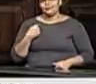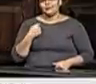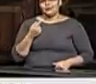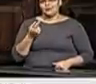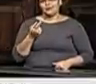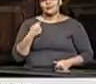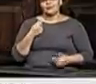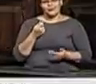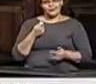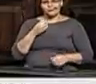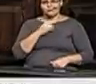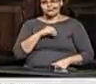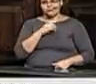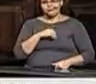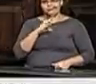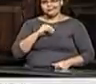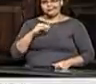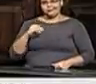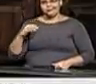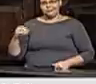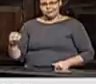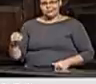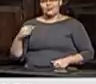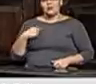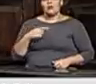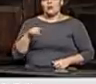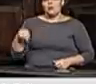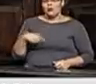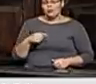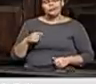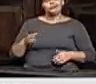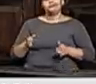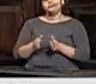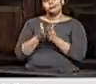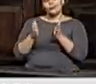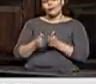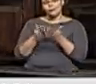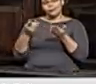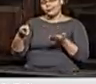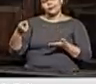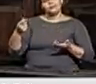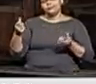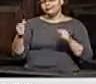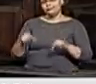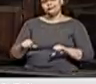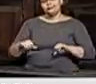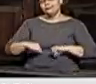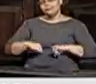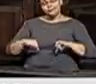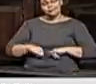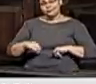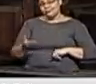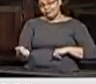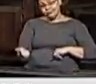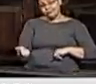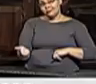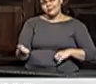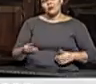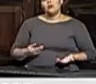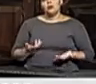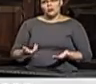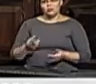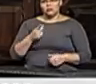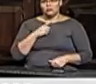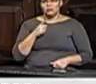de 40 para 15. Ferra o pobre de novo. Ferra o pobre de novo. Mas o que que tem?